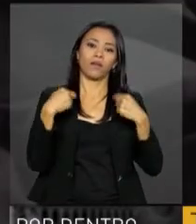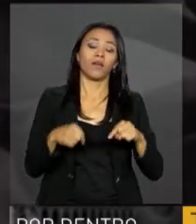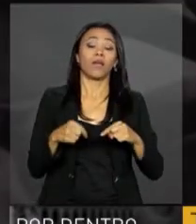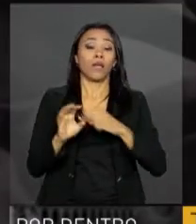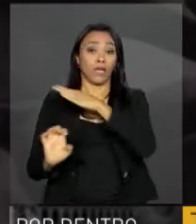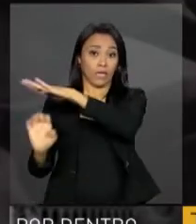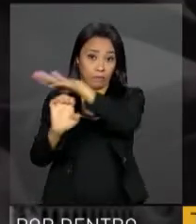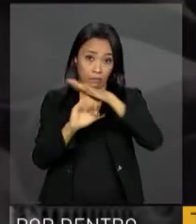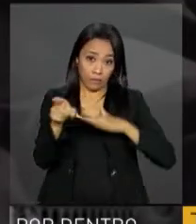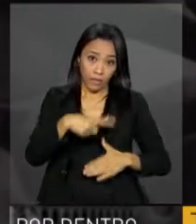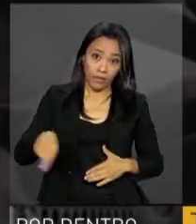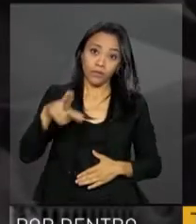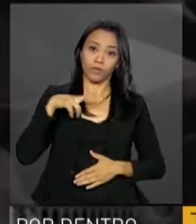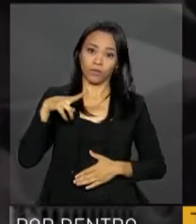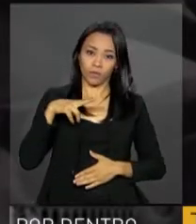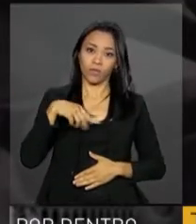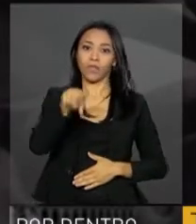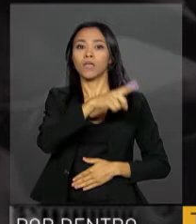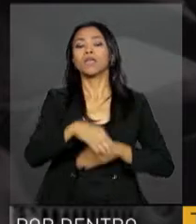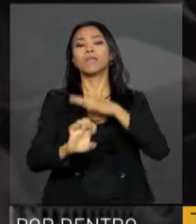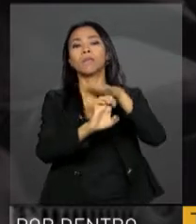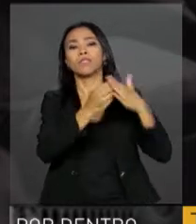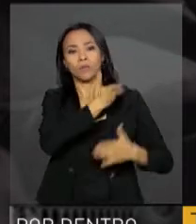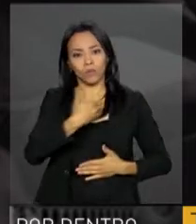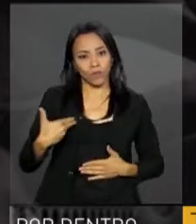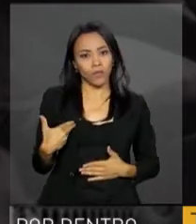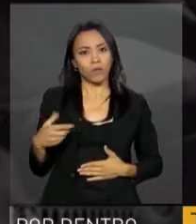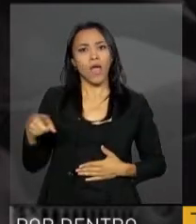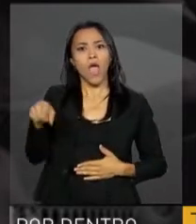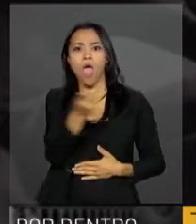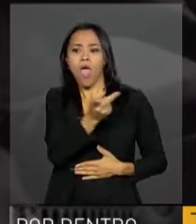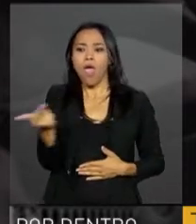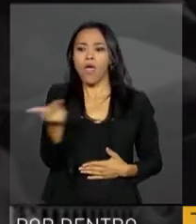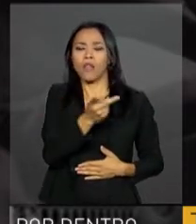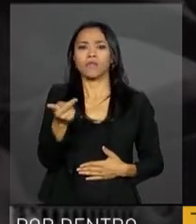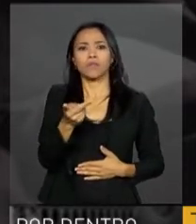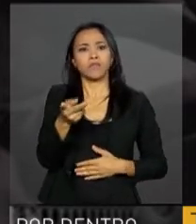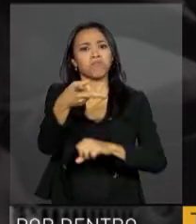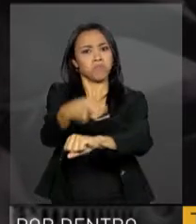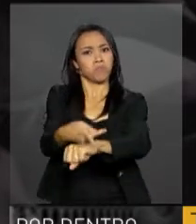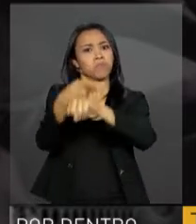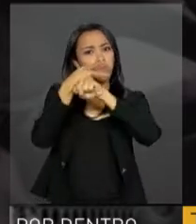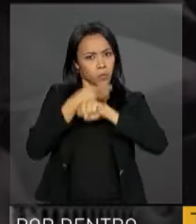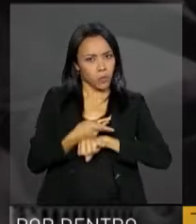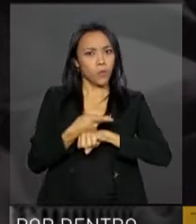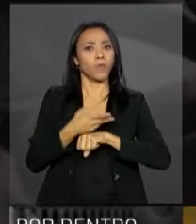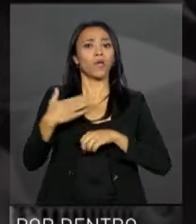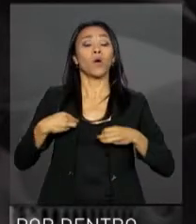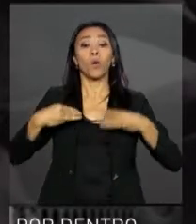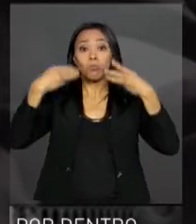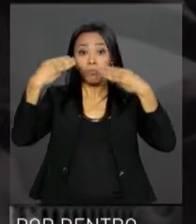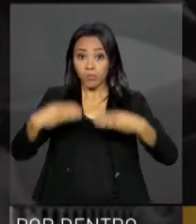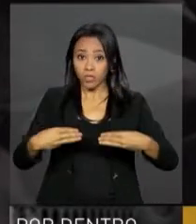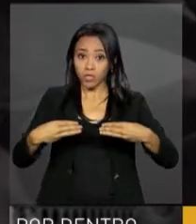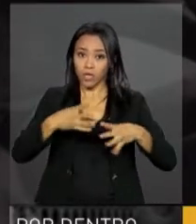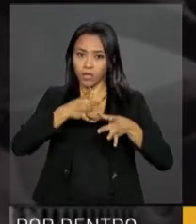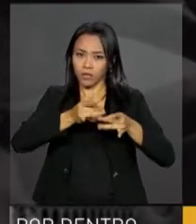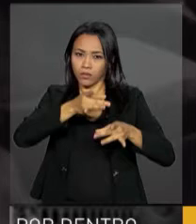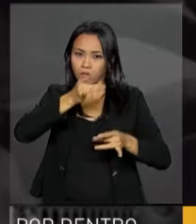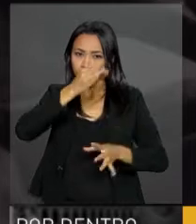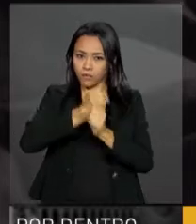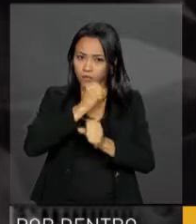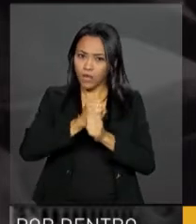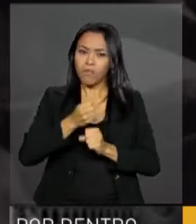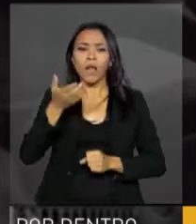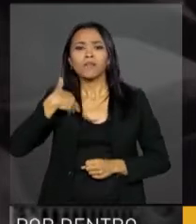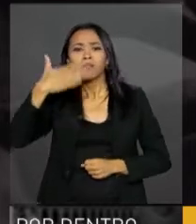e empresas públicas voluntariamente se apresentam ao Ministério da Transparência, CGU, para